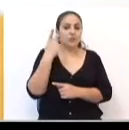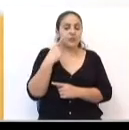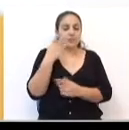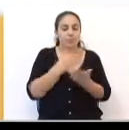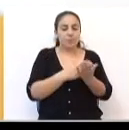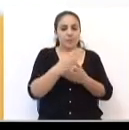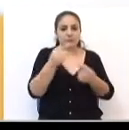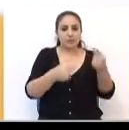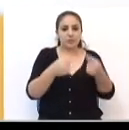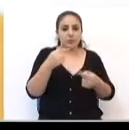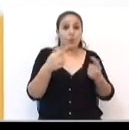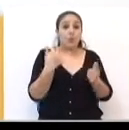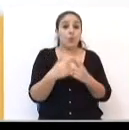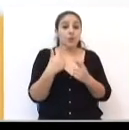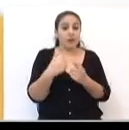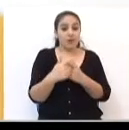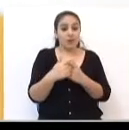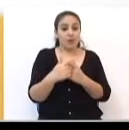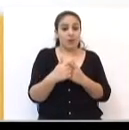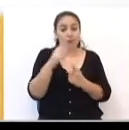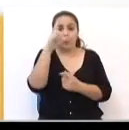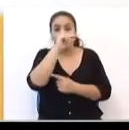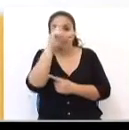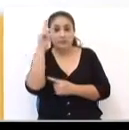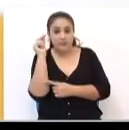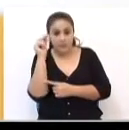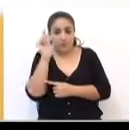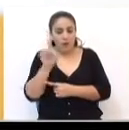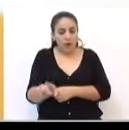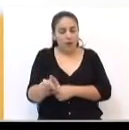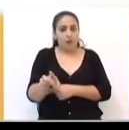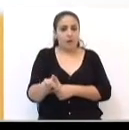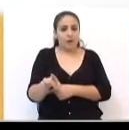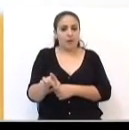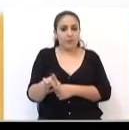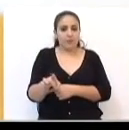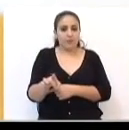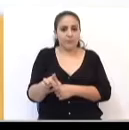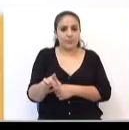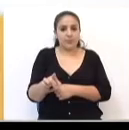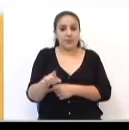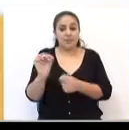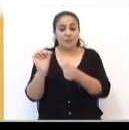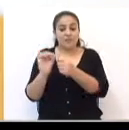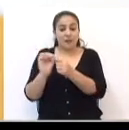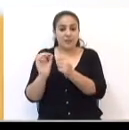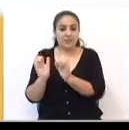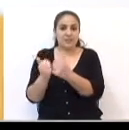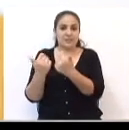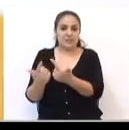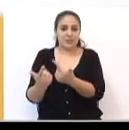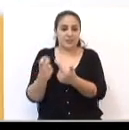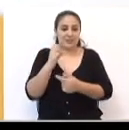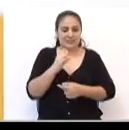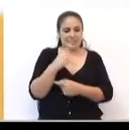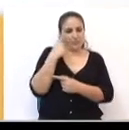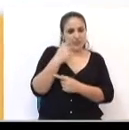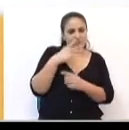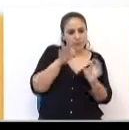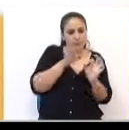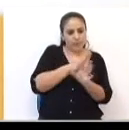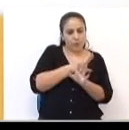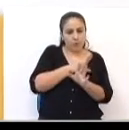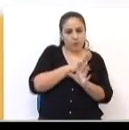o Poder Executivo ele é o executor das políticas públicas e o representante é o canal de comunicação entre o Executivo e a comunidade. Se o parlamentar não estiver preparado